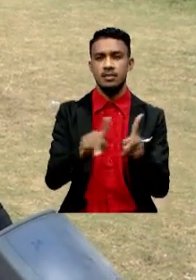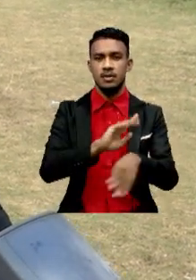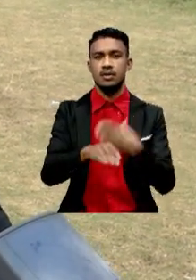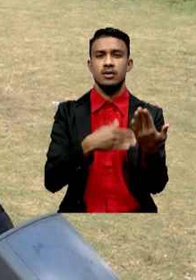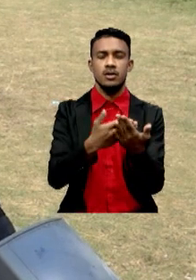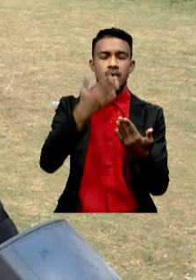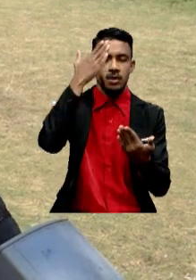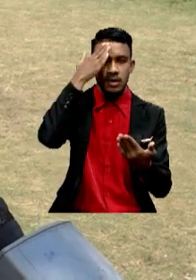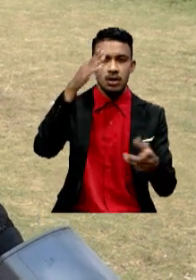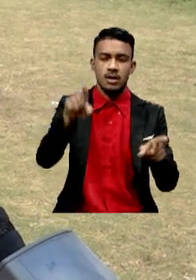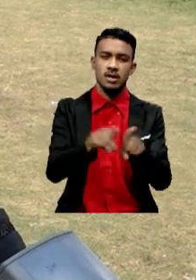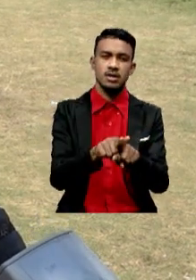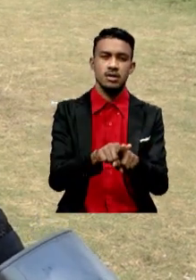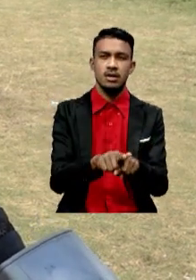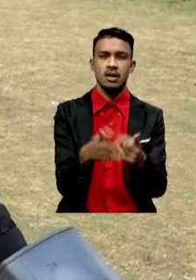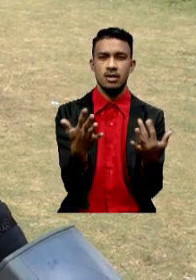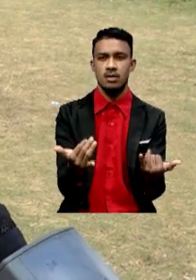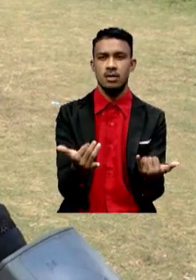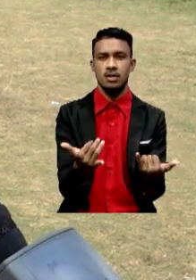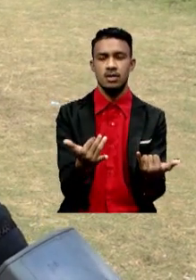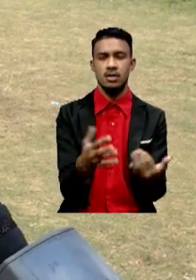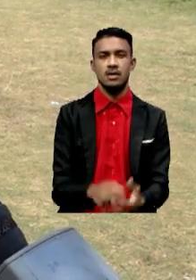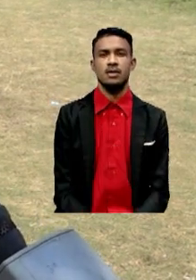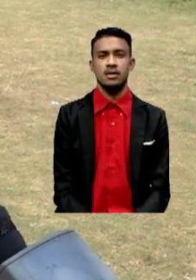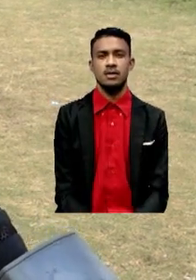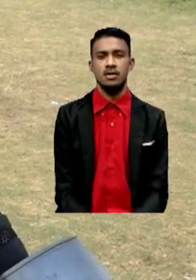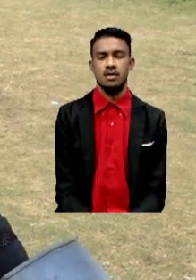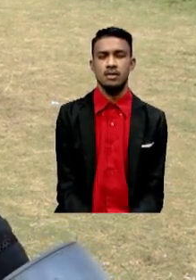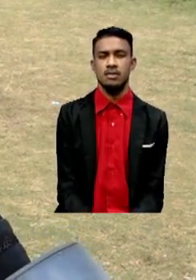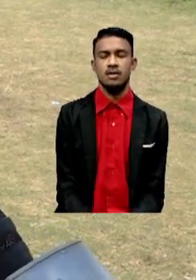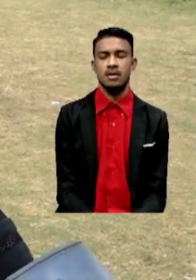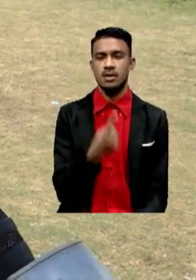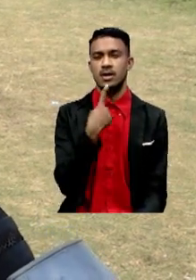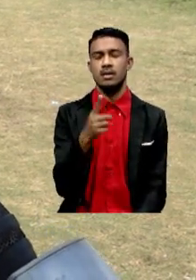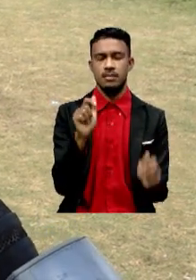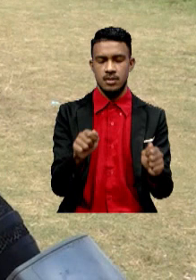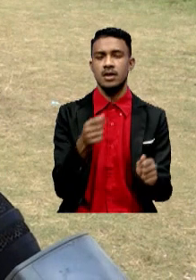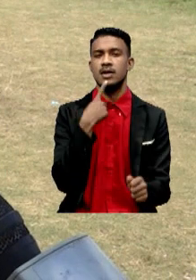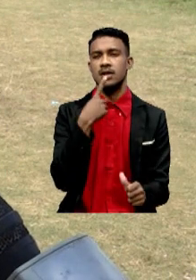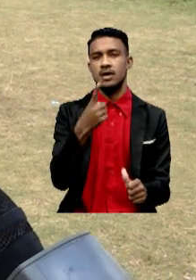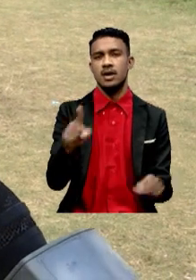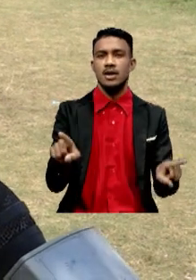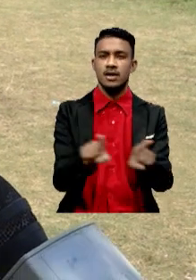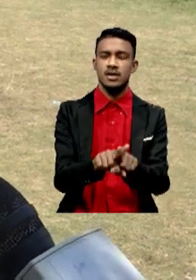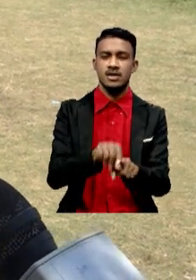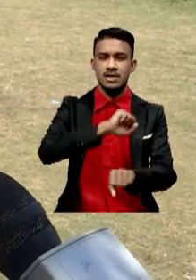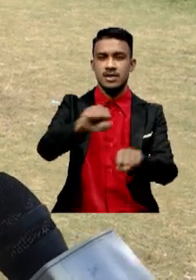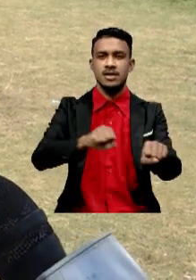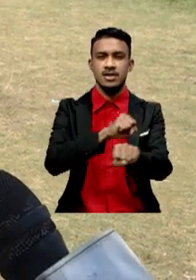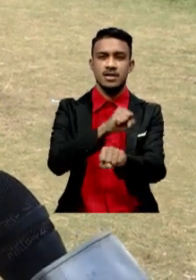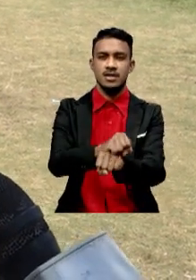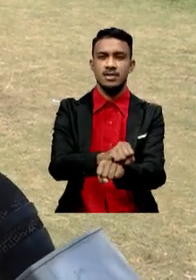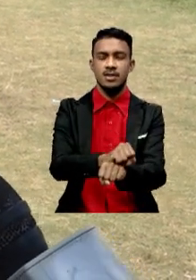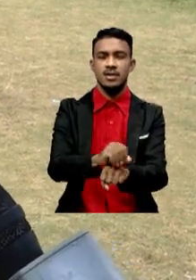nessa minha escuteira, cara, não é horas, né? Ita, a tu dia, cara, ita, ele sai nessa na Singapura, Brunei